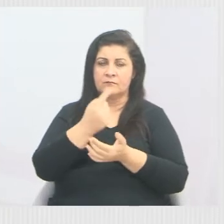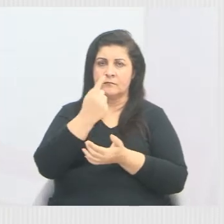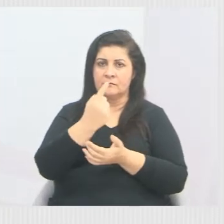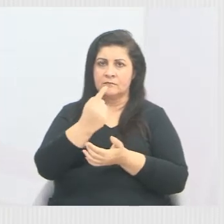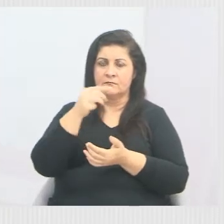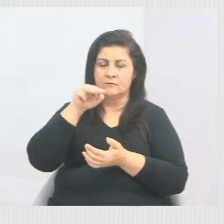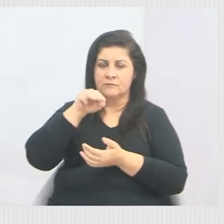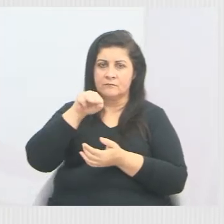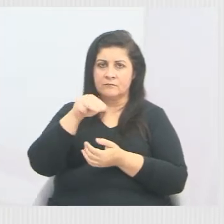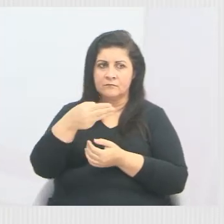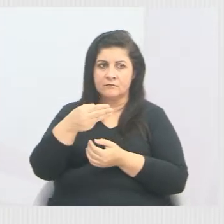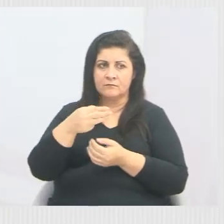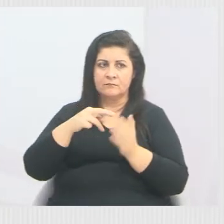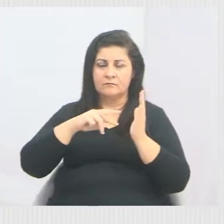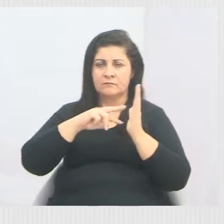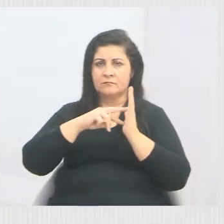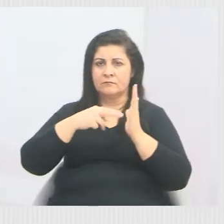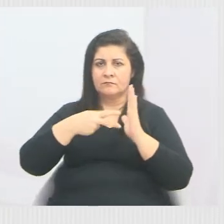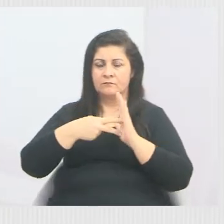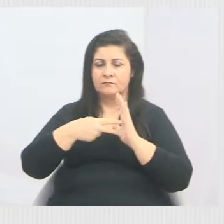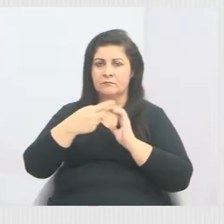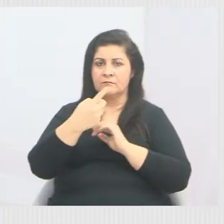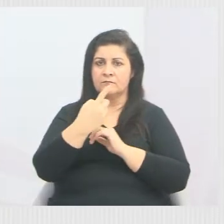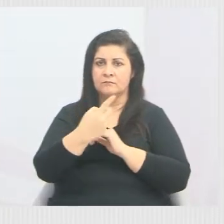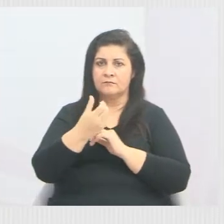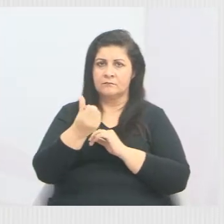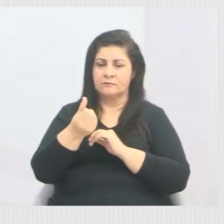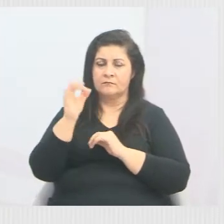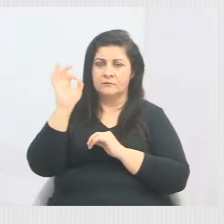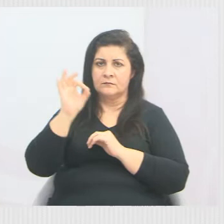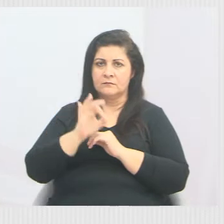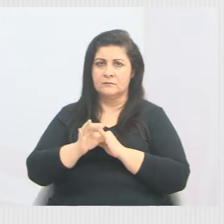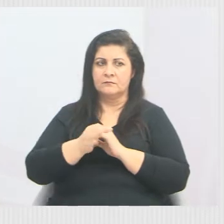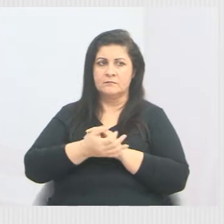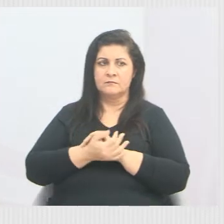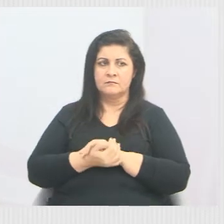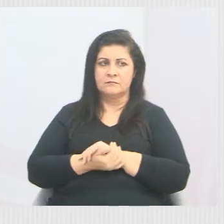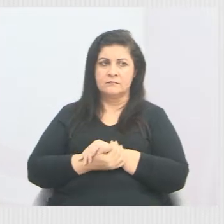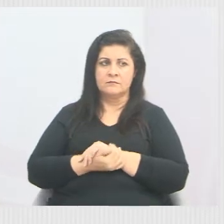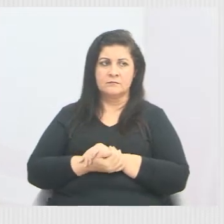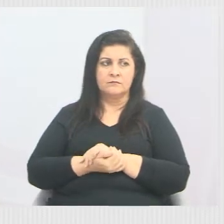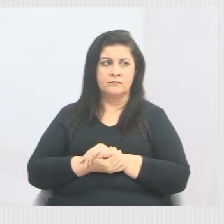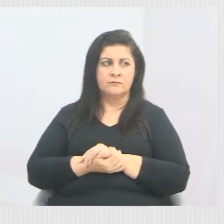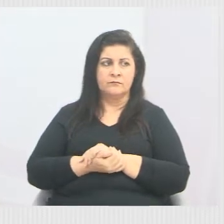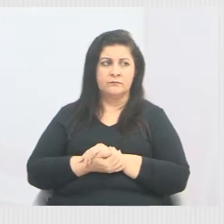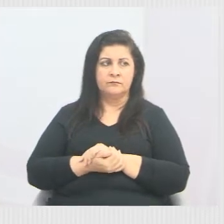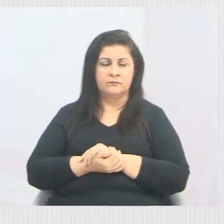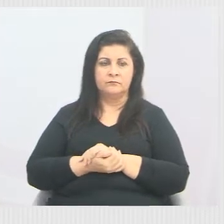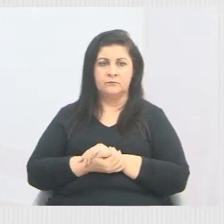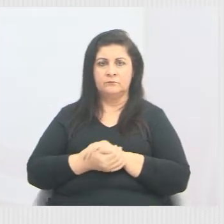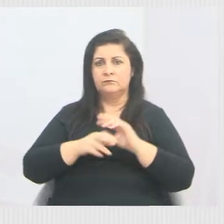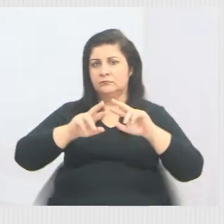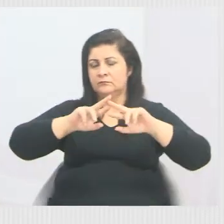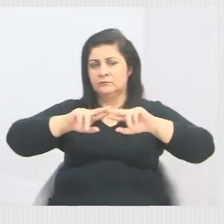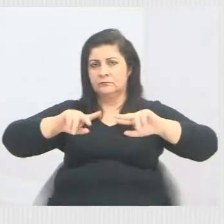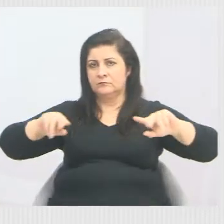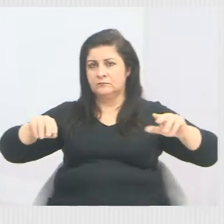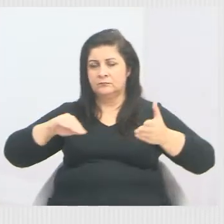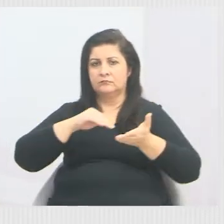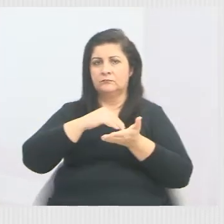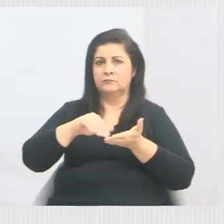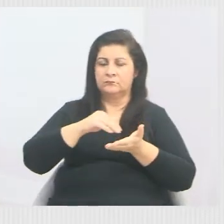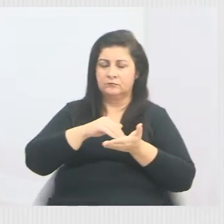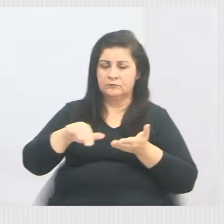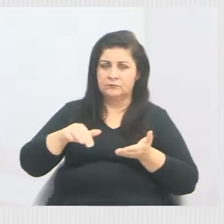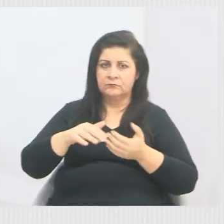primeiro quadrimestre 1.366, chegando a 16%. E aqui são demais secretarias, tá, que